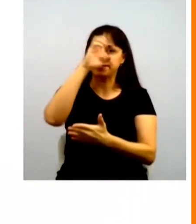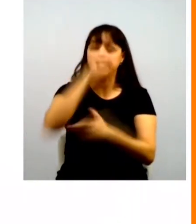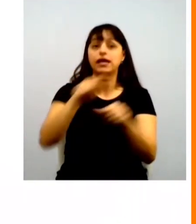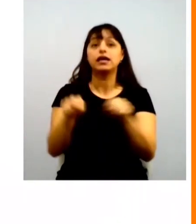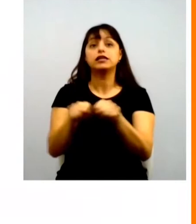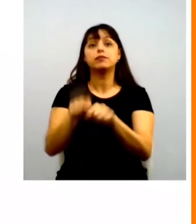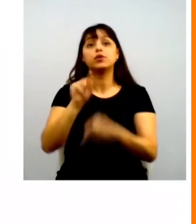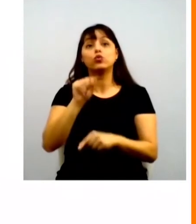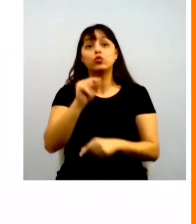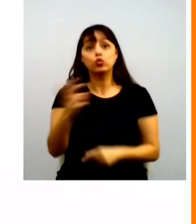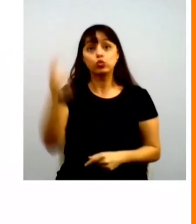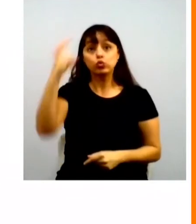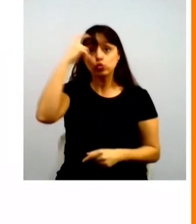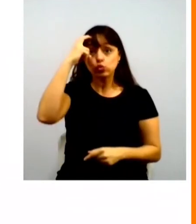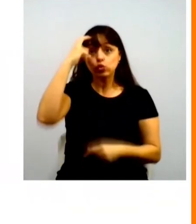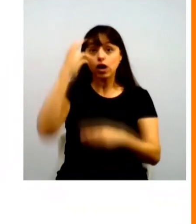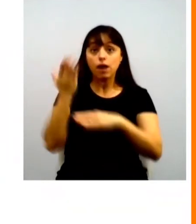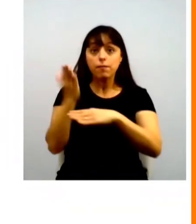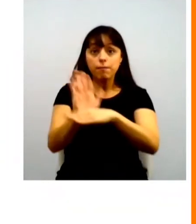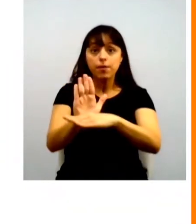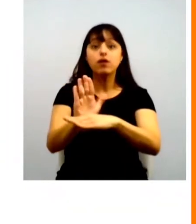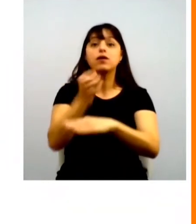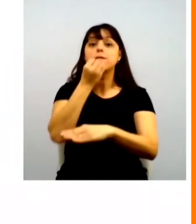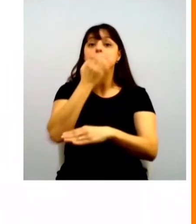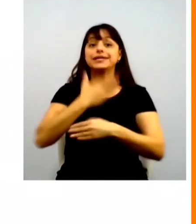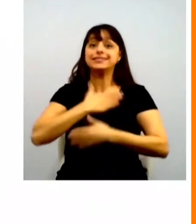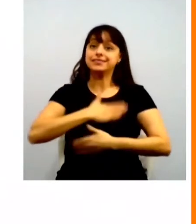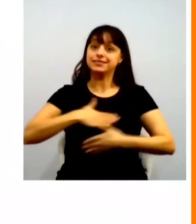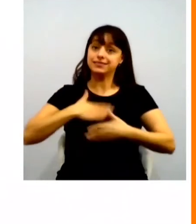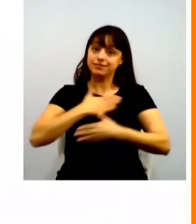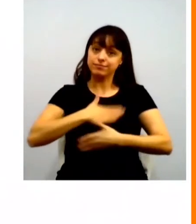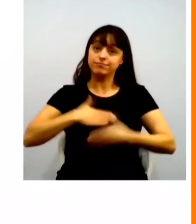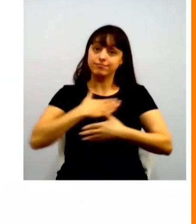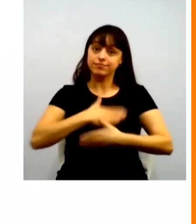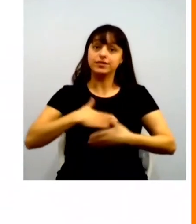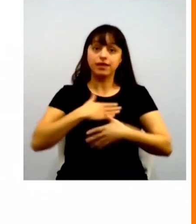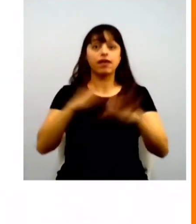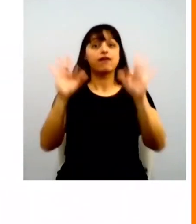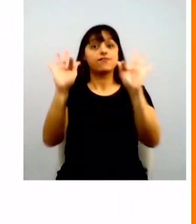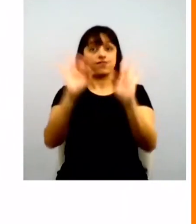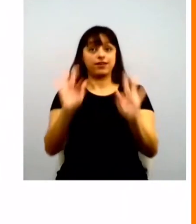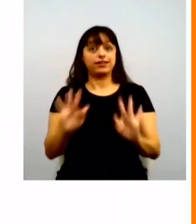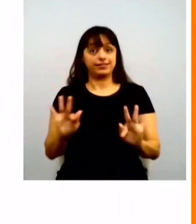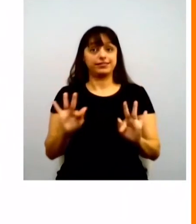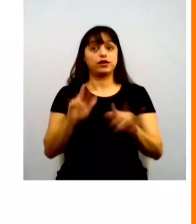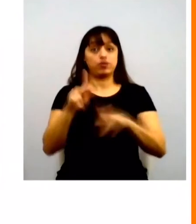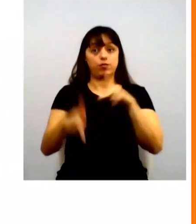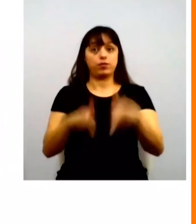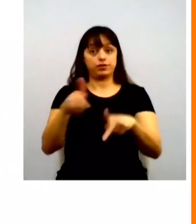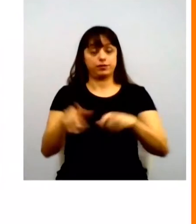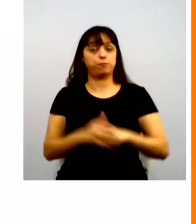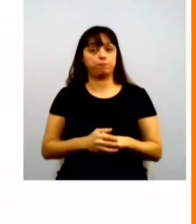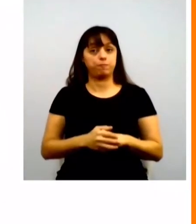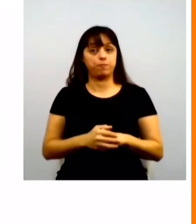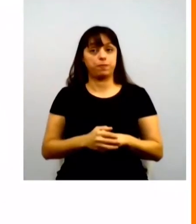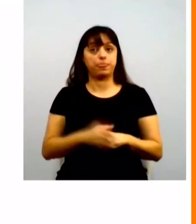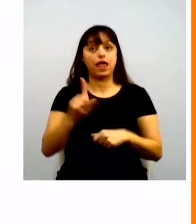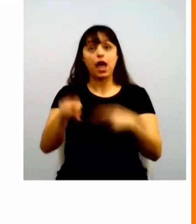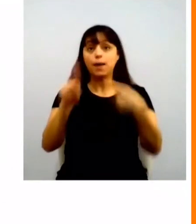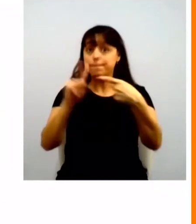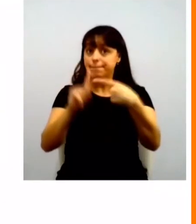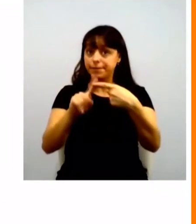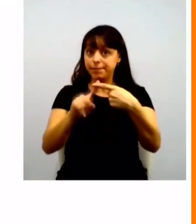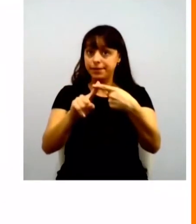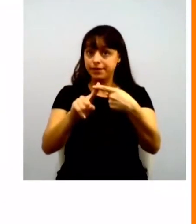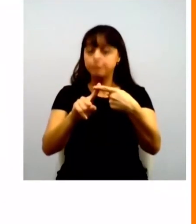do bem-estar e como contribuente da felicidade. Esta primeira dimensão tradicional seria